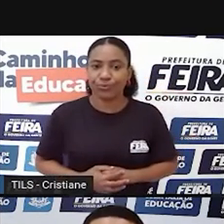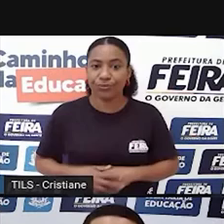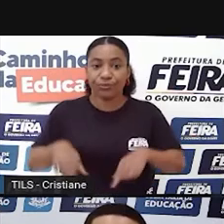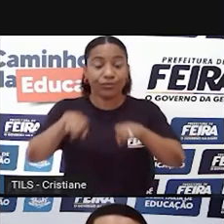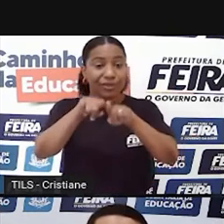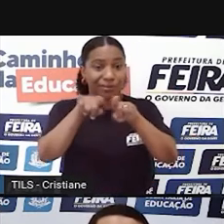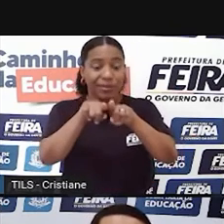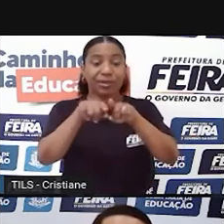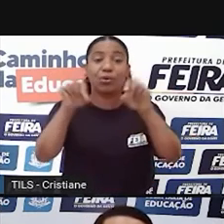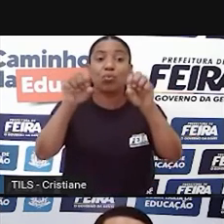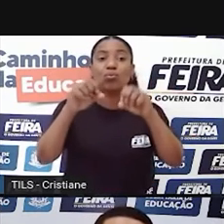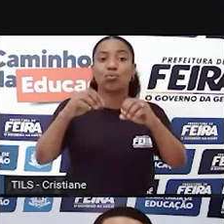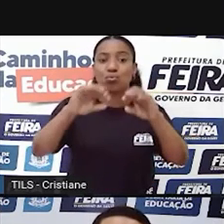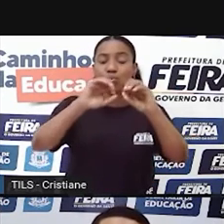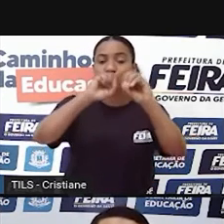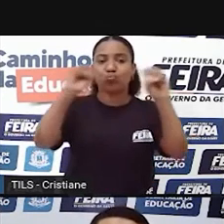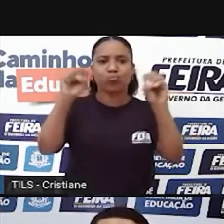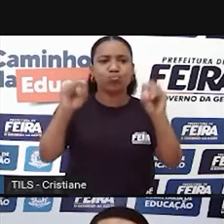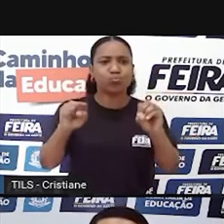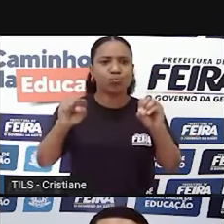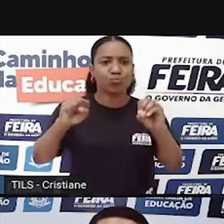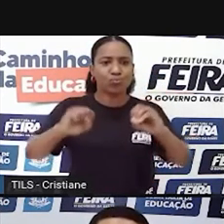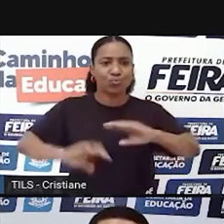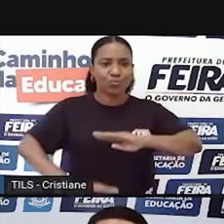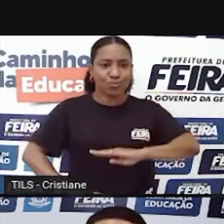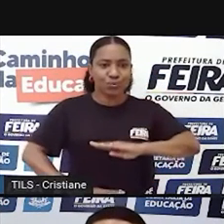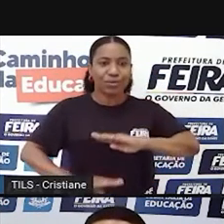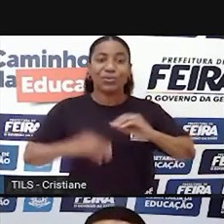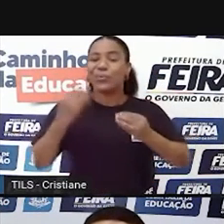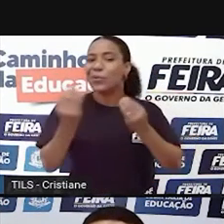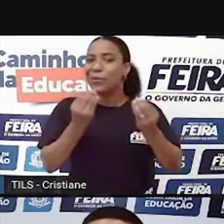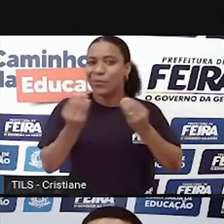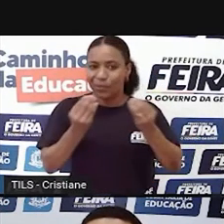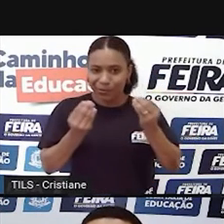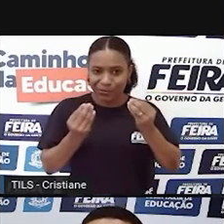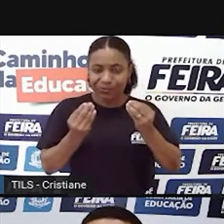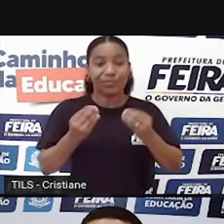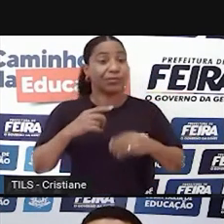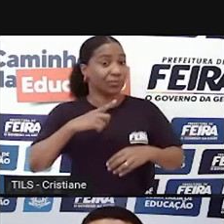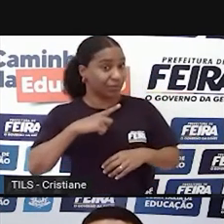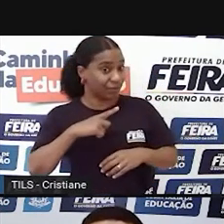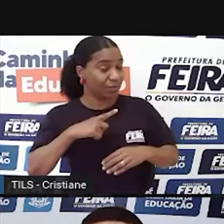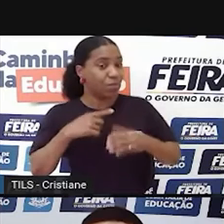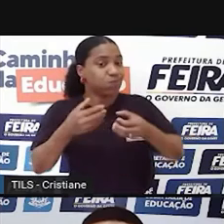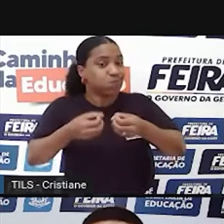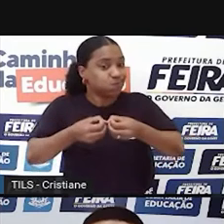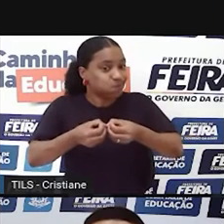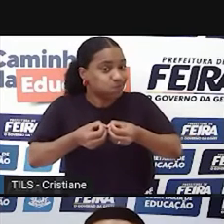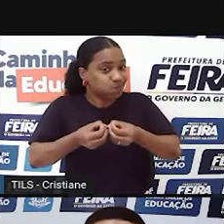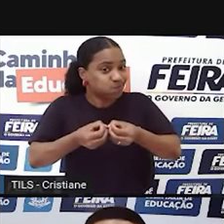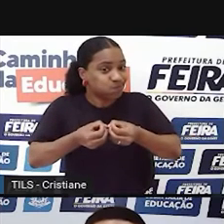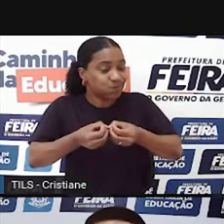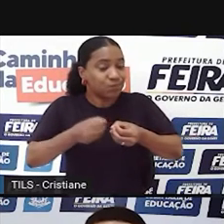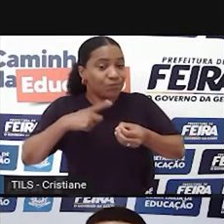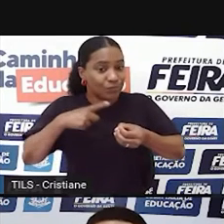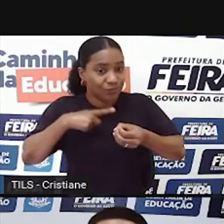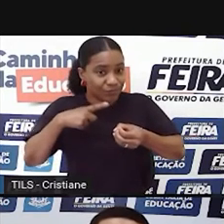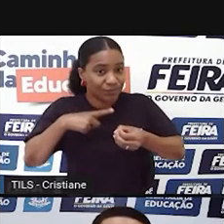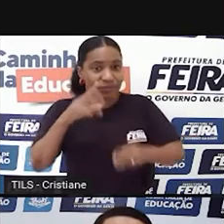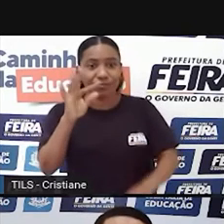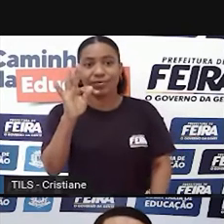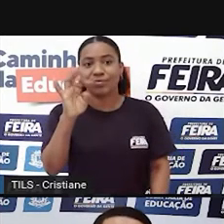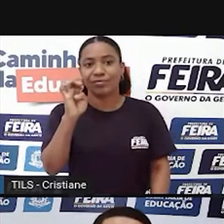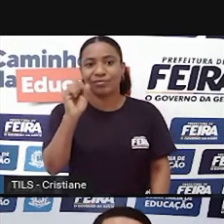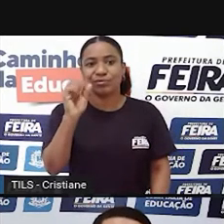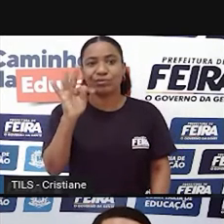reprodutor masculino, ele tem também uma série de órgãos que compõem, né? Os testículos são as glândulas sexuais